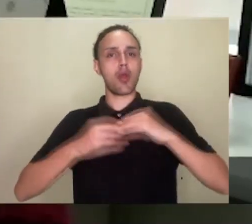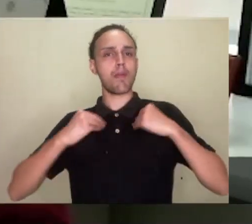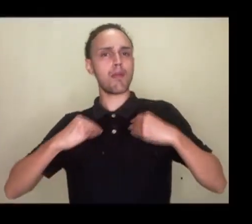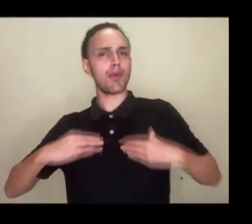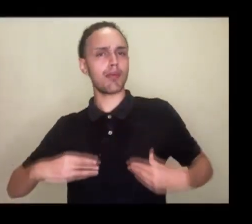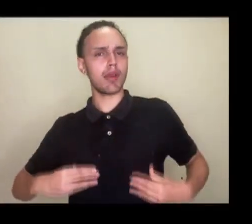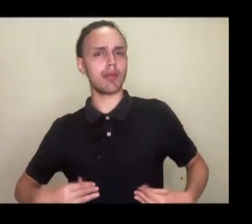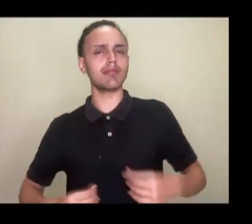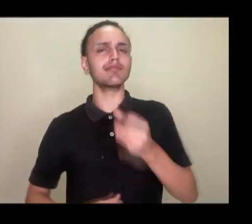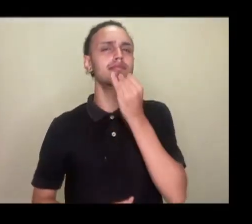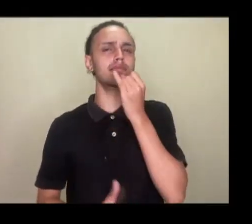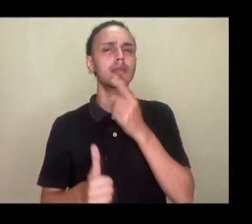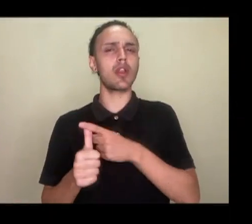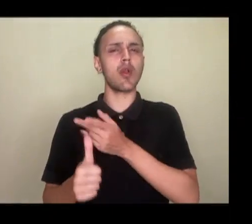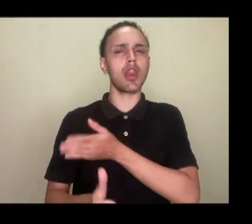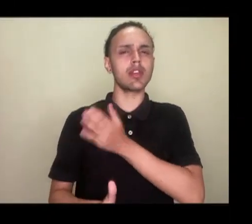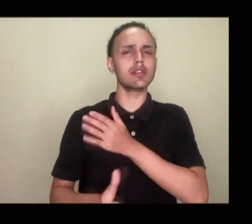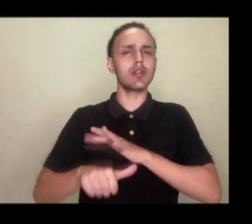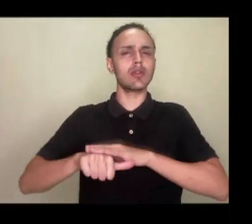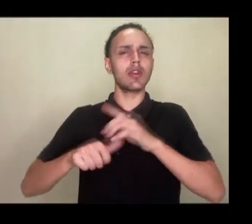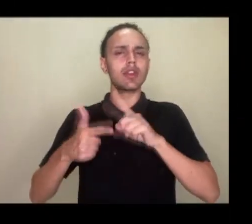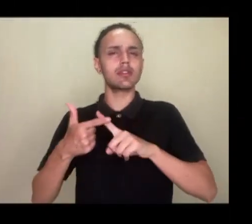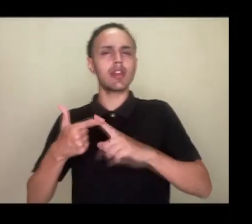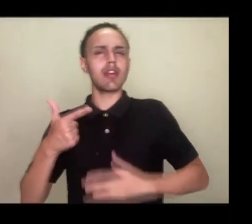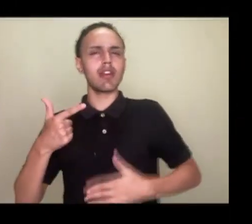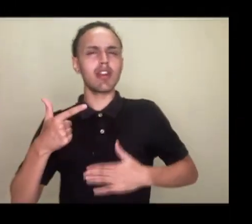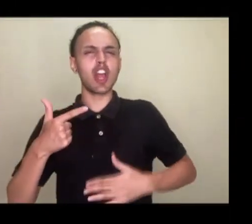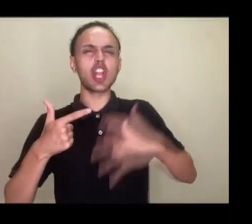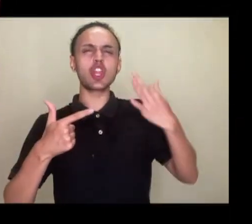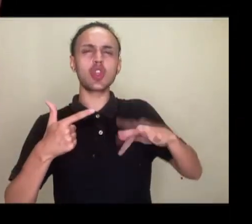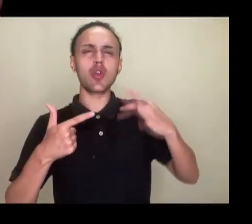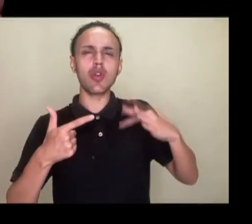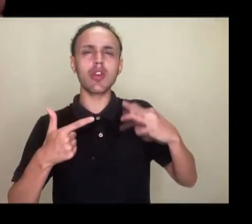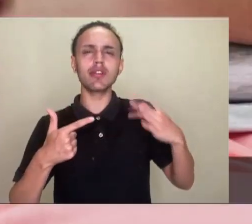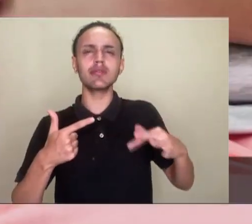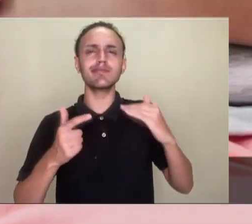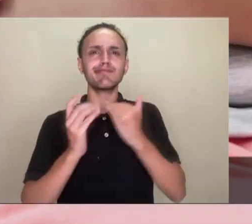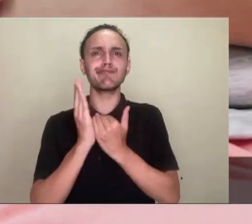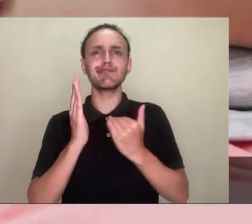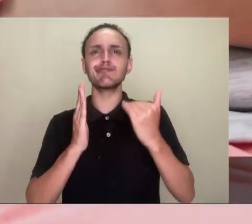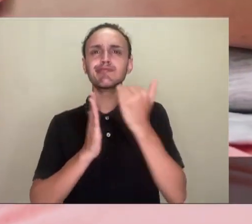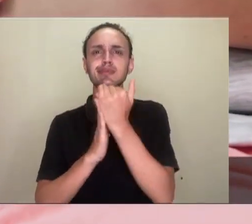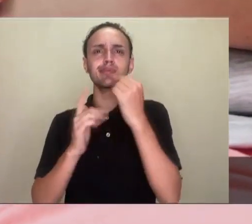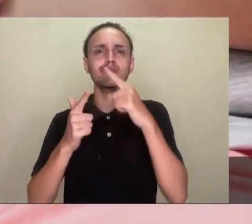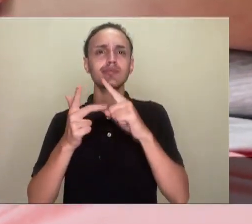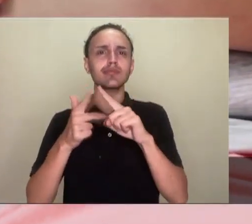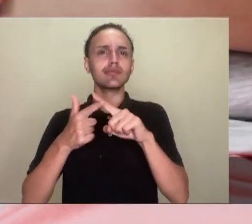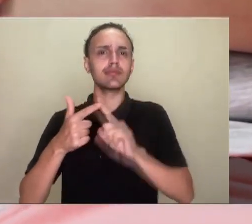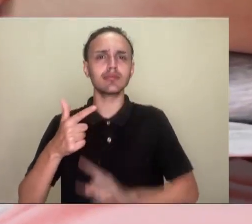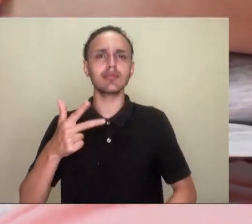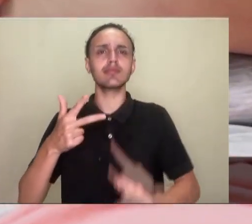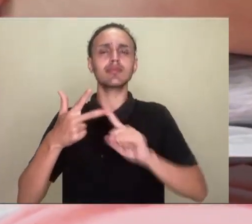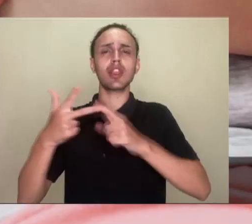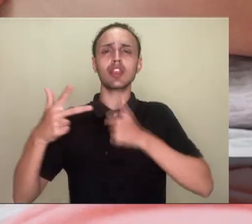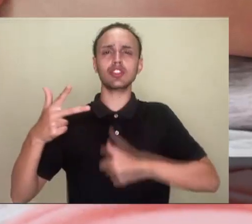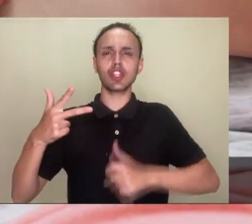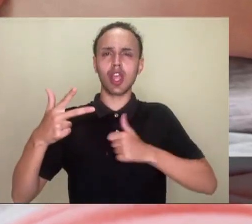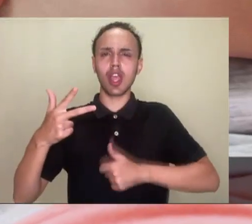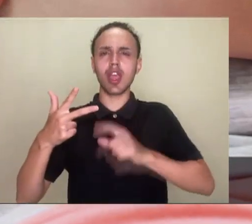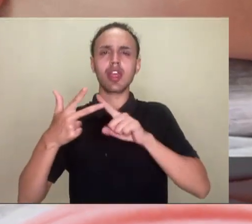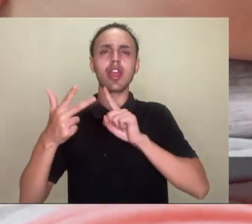coração, inflamações abdominais, às vezes elas têm um quadro que parece um apendicite, com muita dor abdominal,